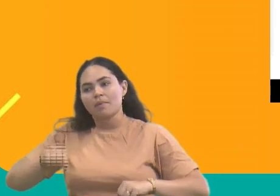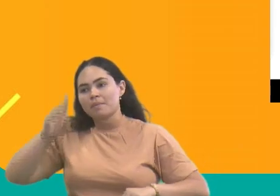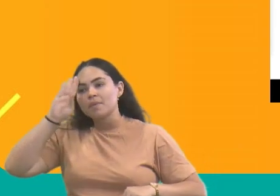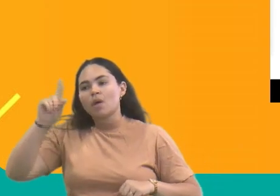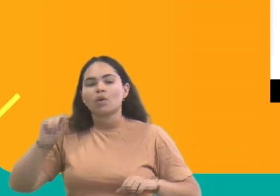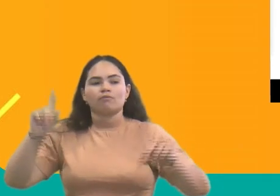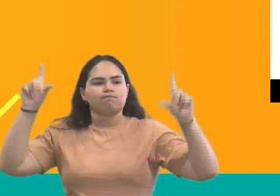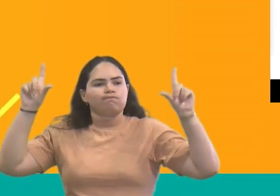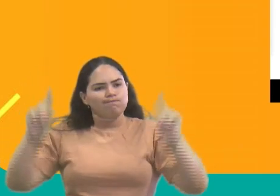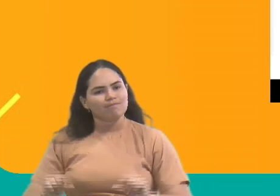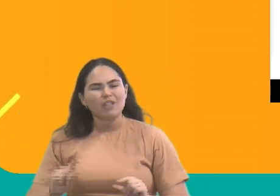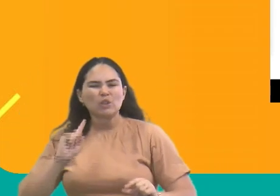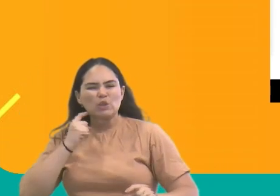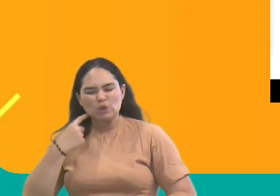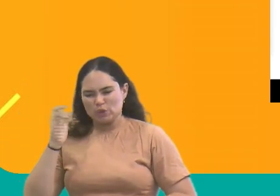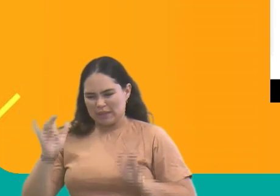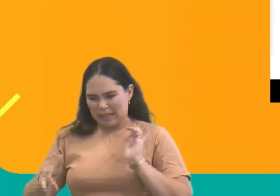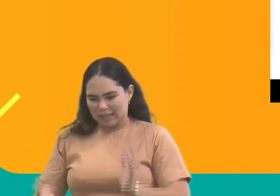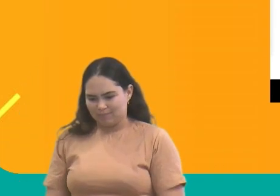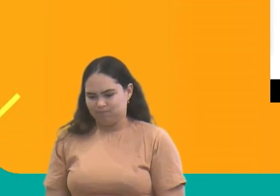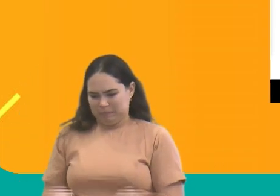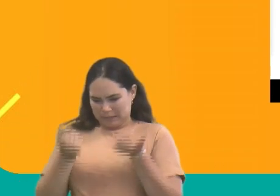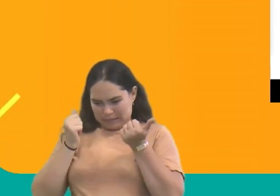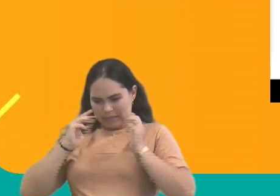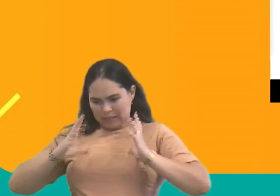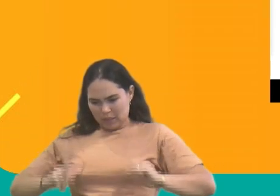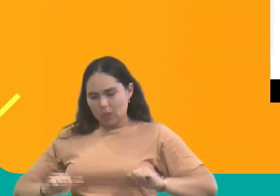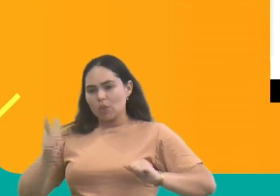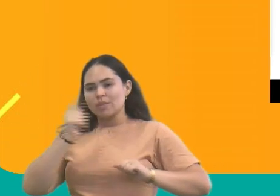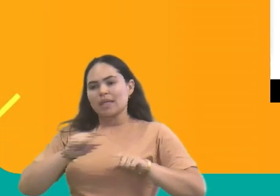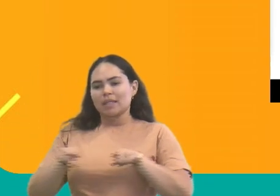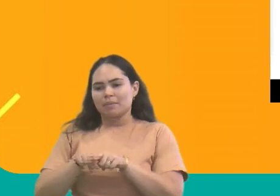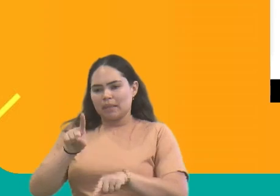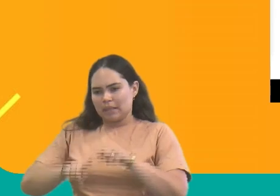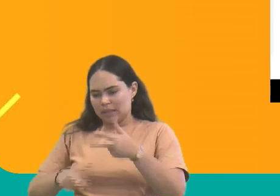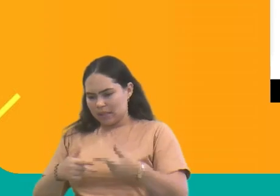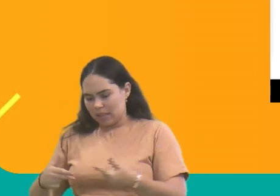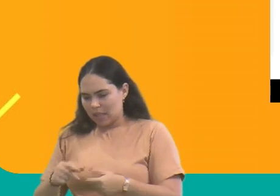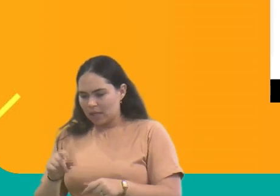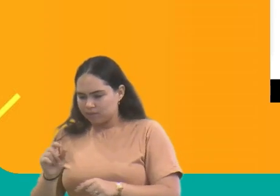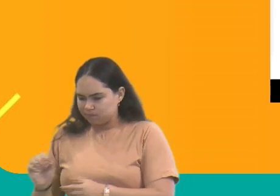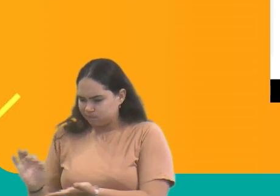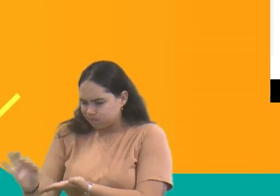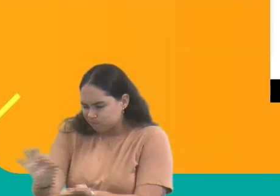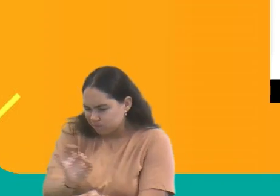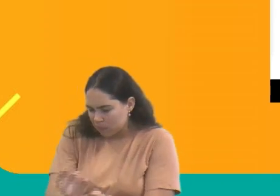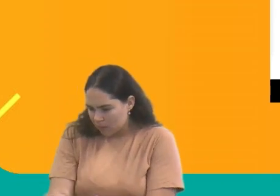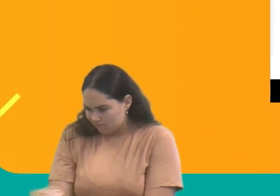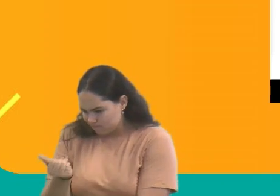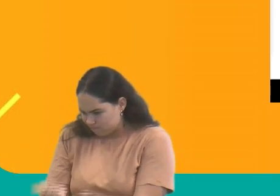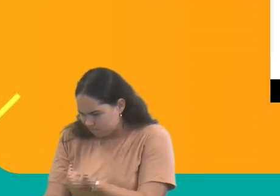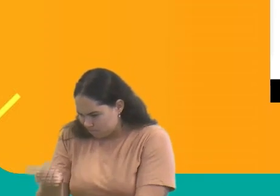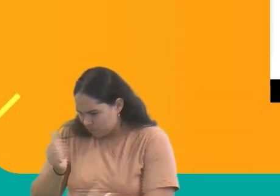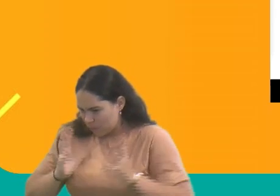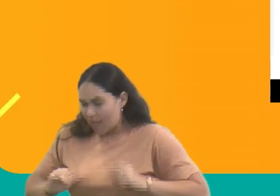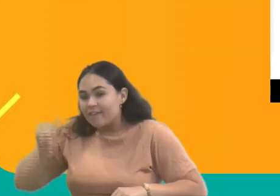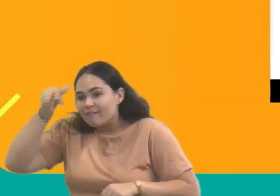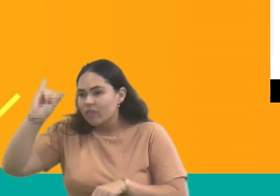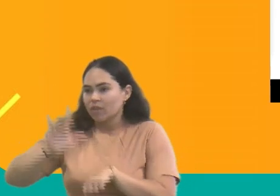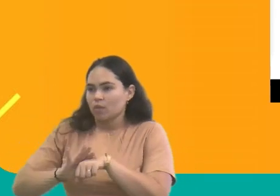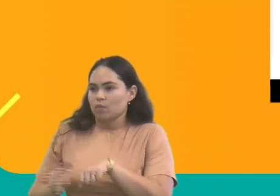a concentração de poluentes na água e, principalmente, eliminar materiais orgânicos e micro-organismos patogênicos para seu